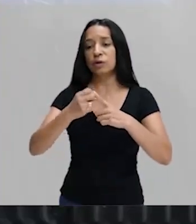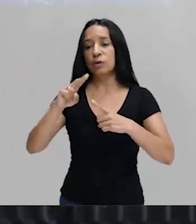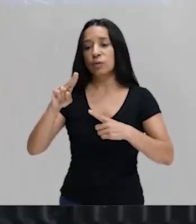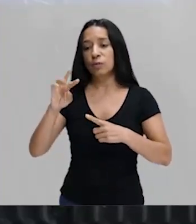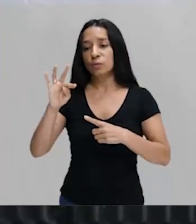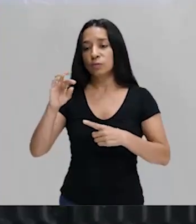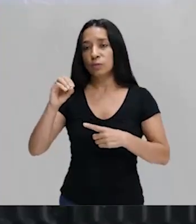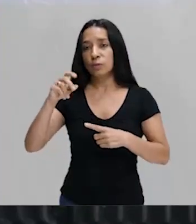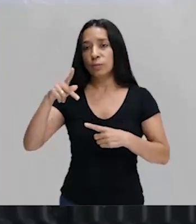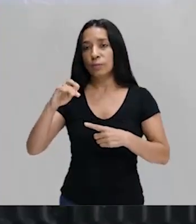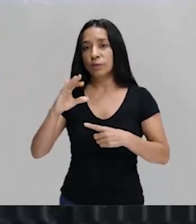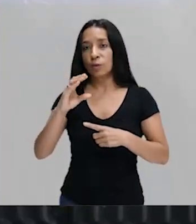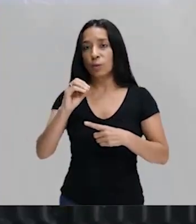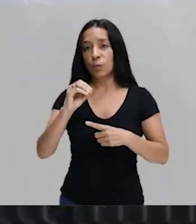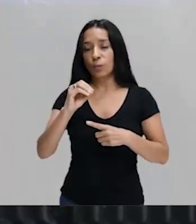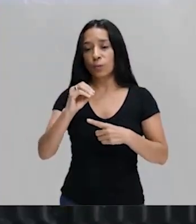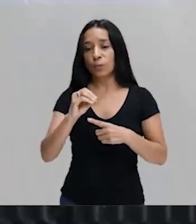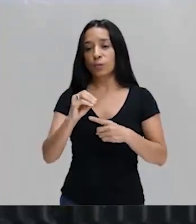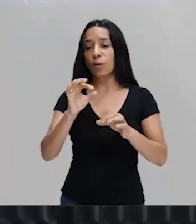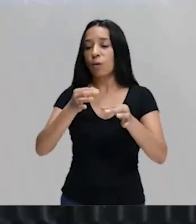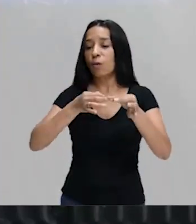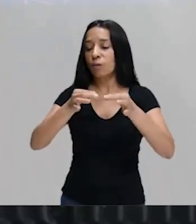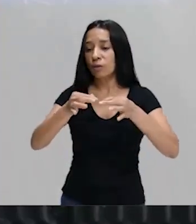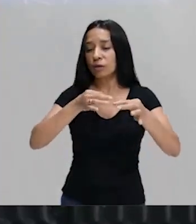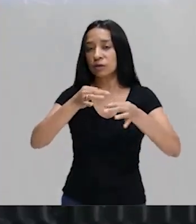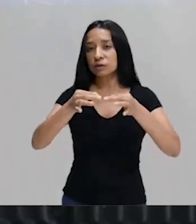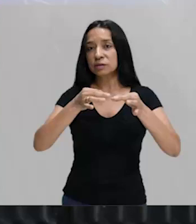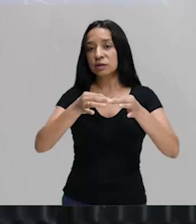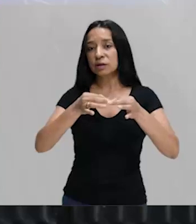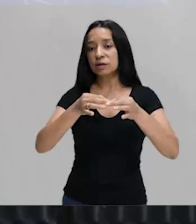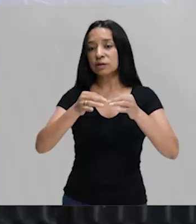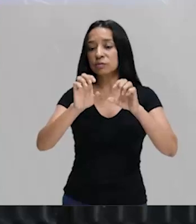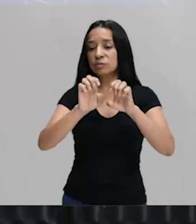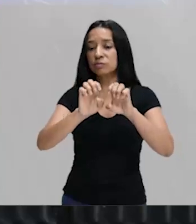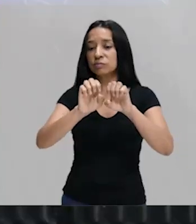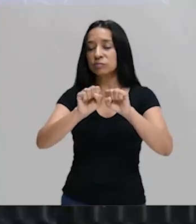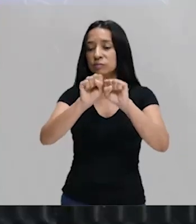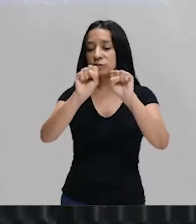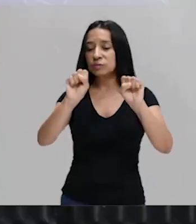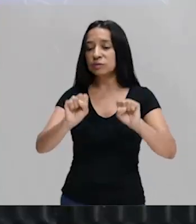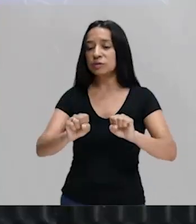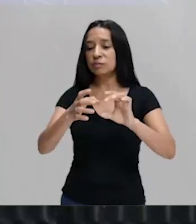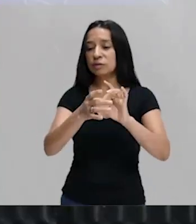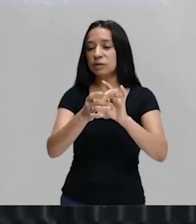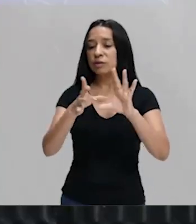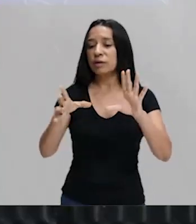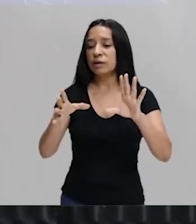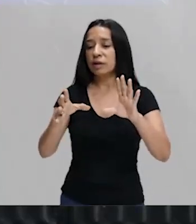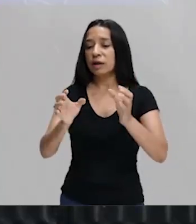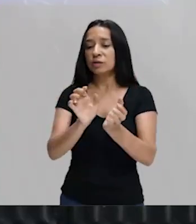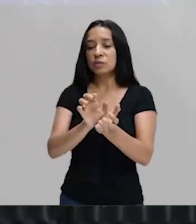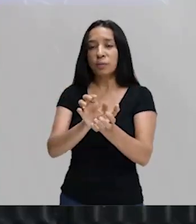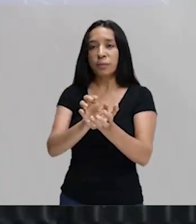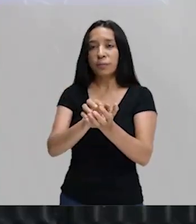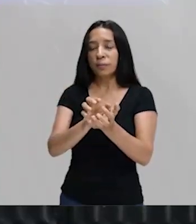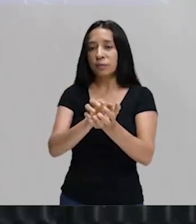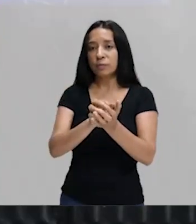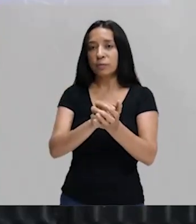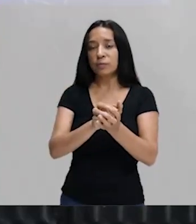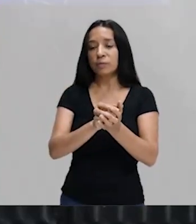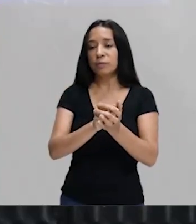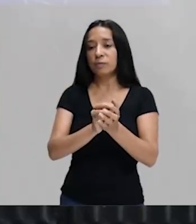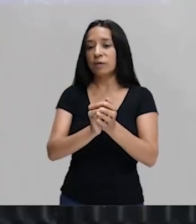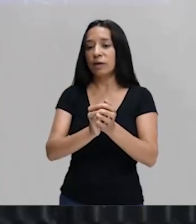utópico. A praeira foi organizado pelos setores liberais pernambucano, o grupo chamado Partido da